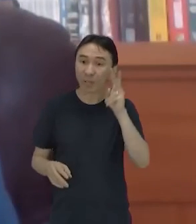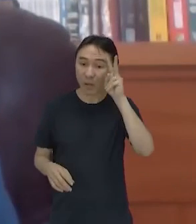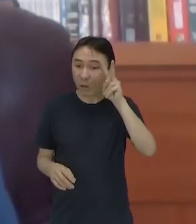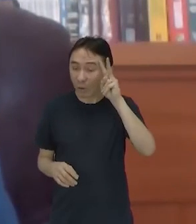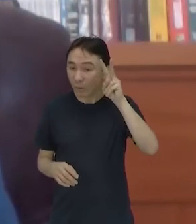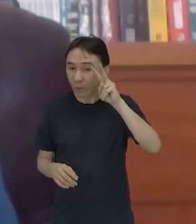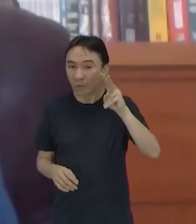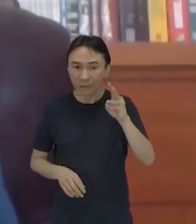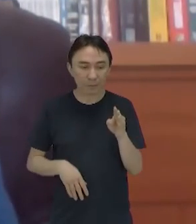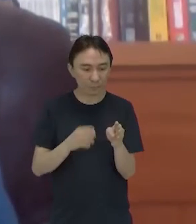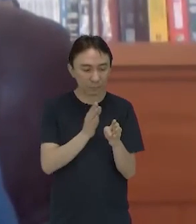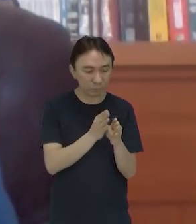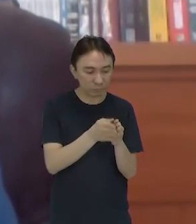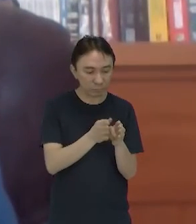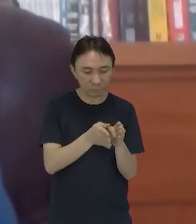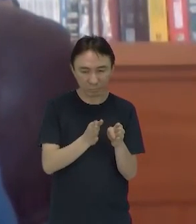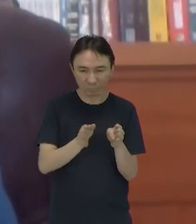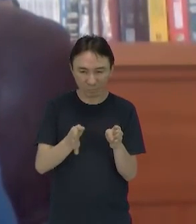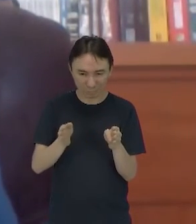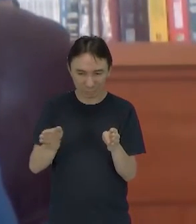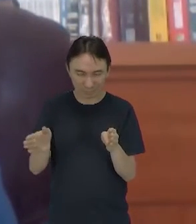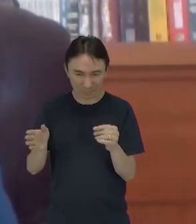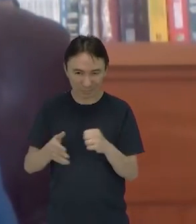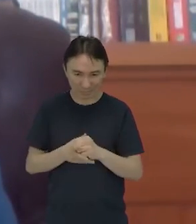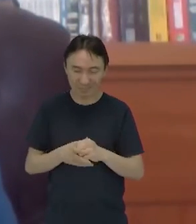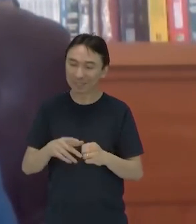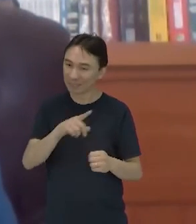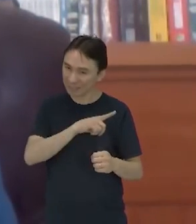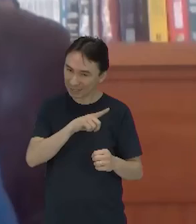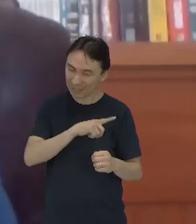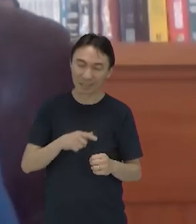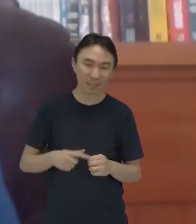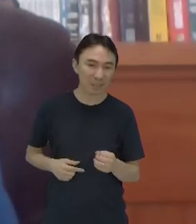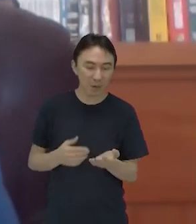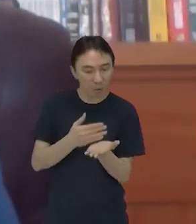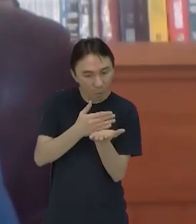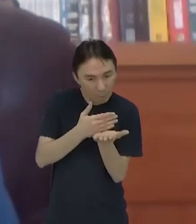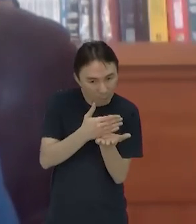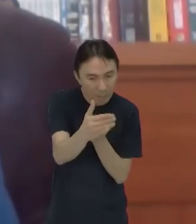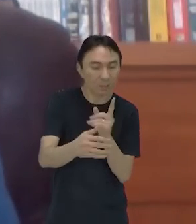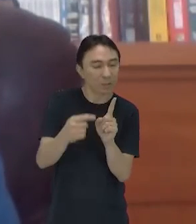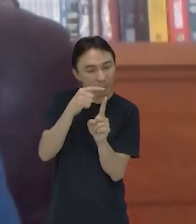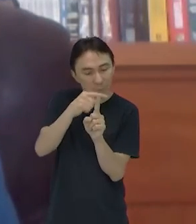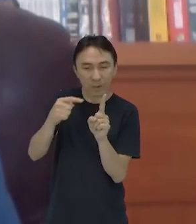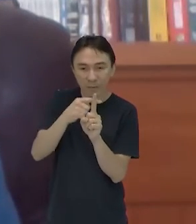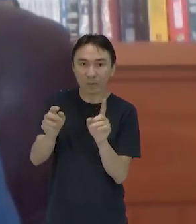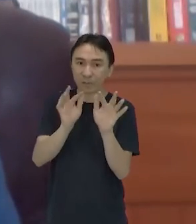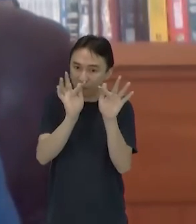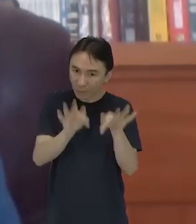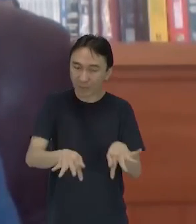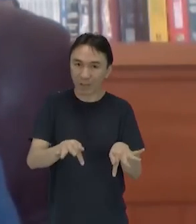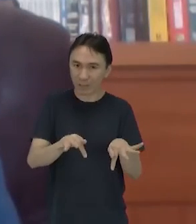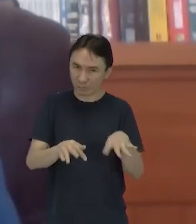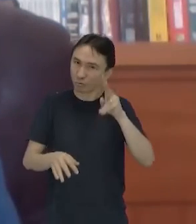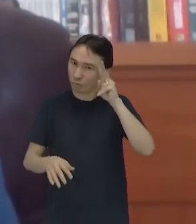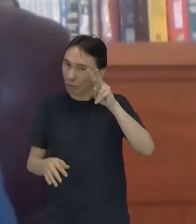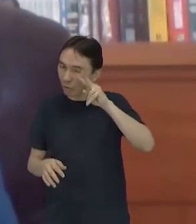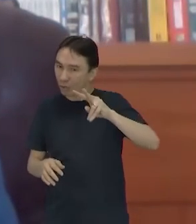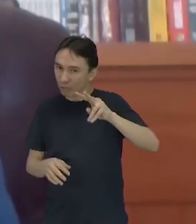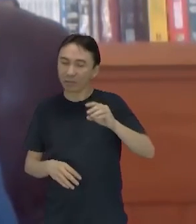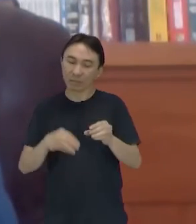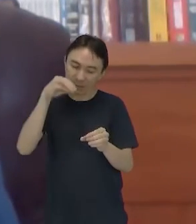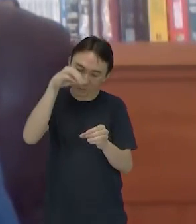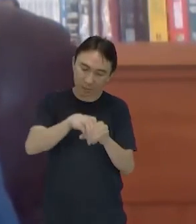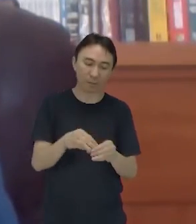sequência inteira de história, com começo, meio e fim, na mesma revista. Basicamente